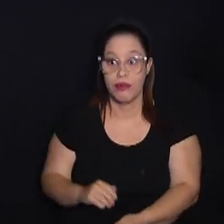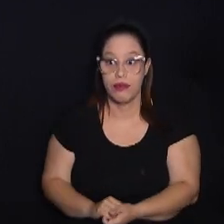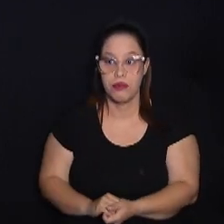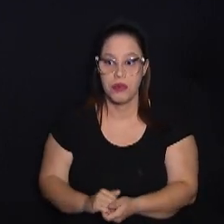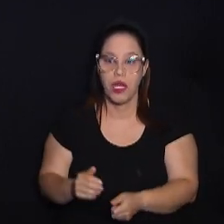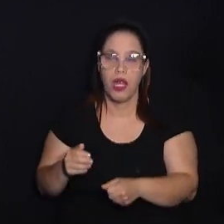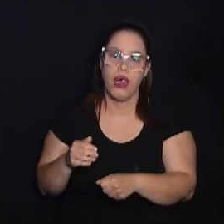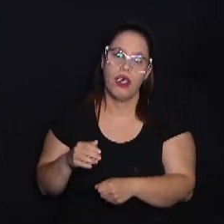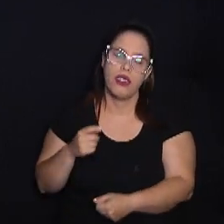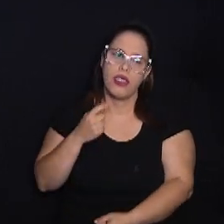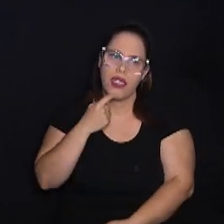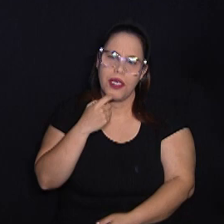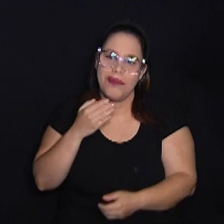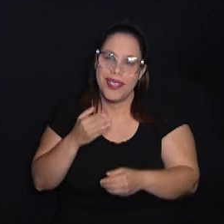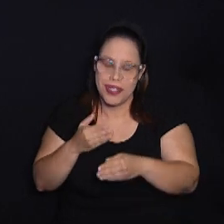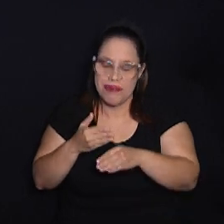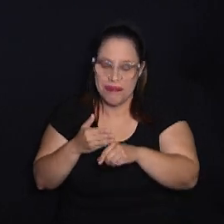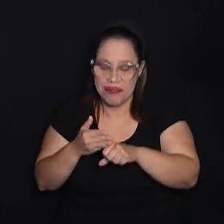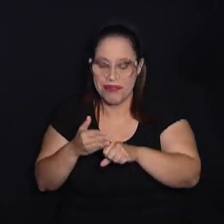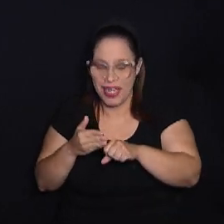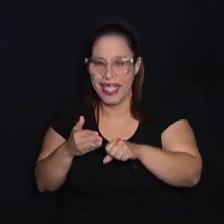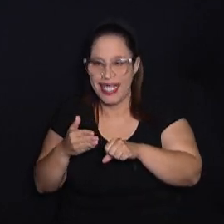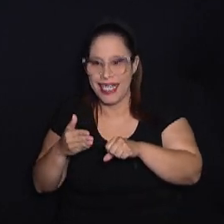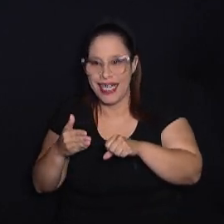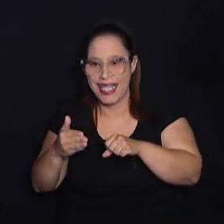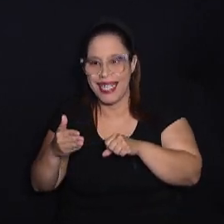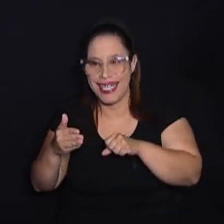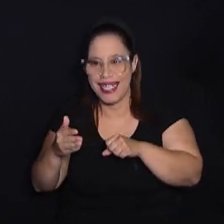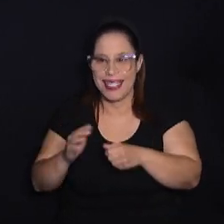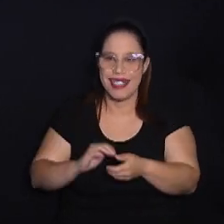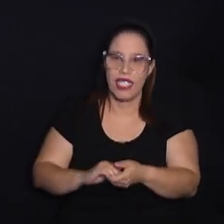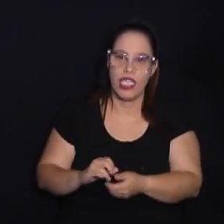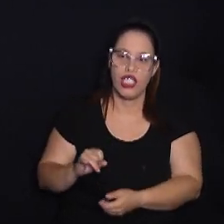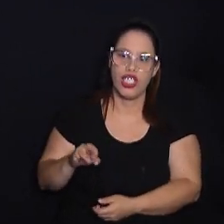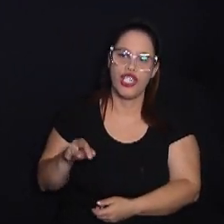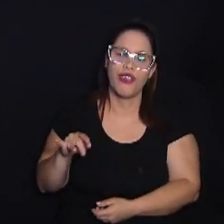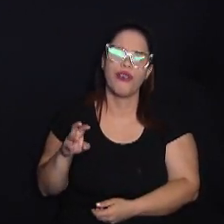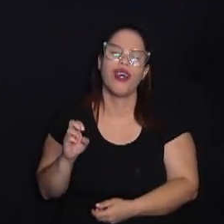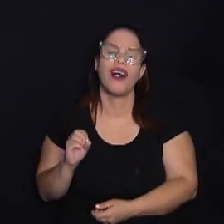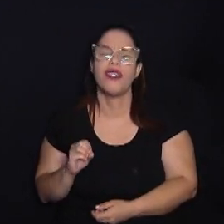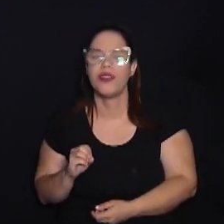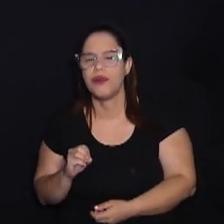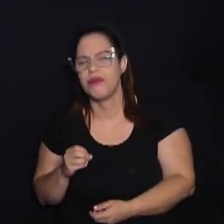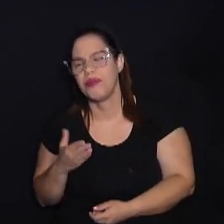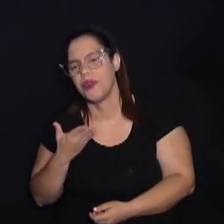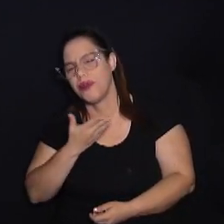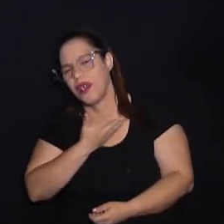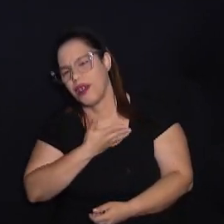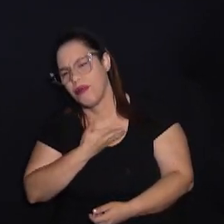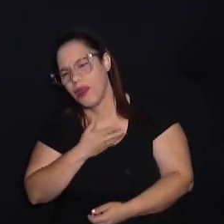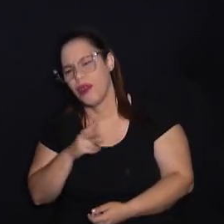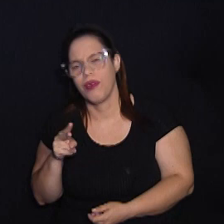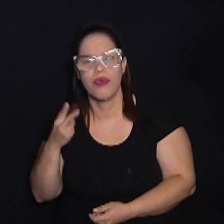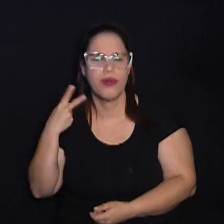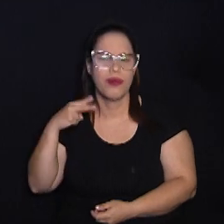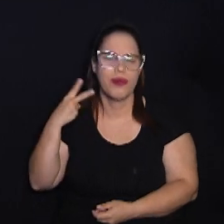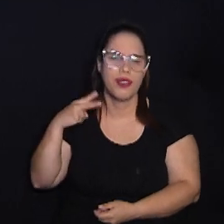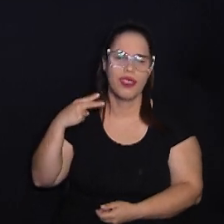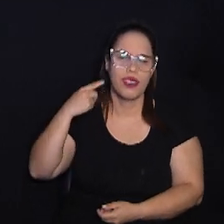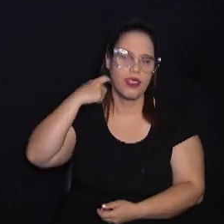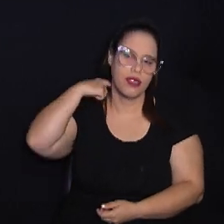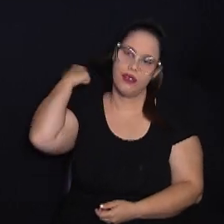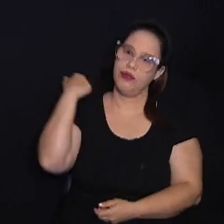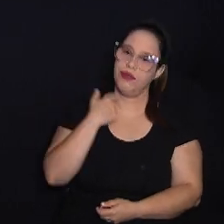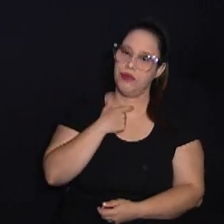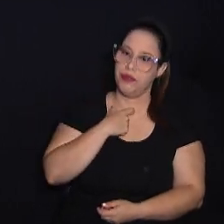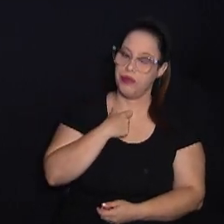Campinas já está chegando aí daqui a pouco, né? Está aqui o Gervásio, meu querido vereador aqui, se não é por ele, nós não